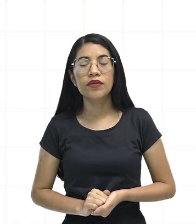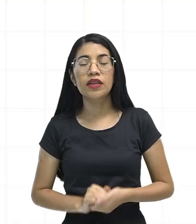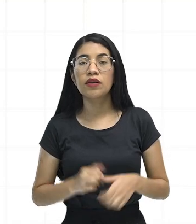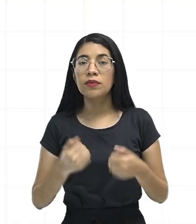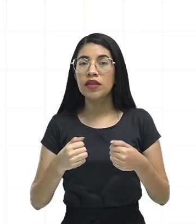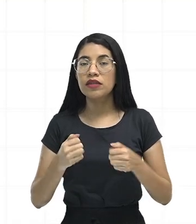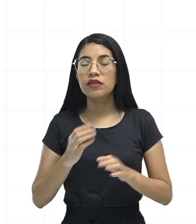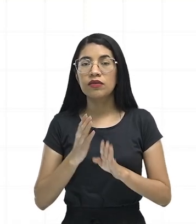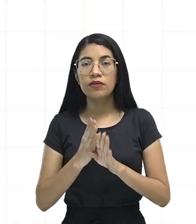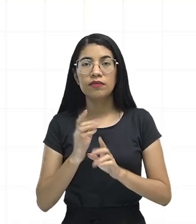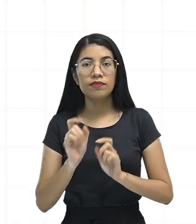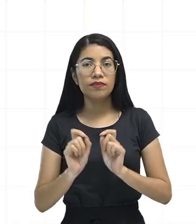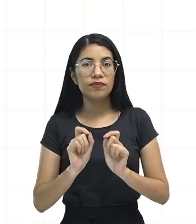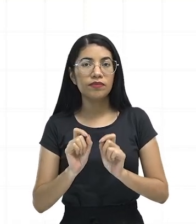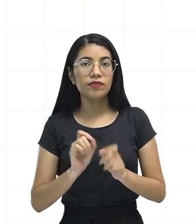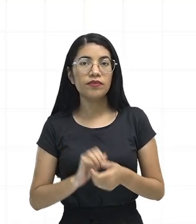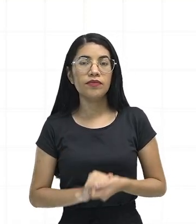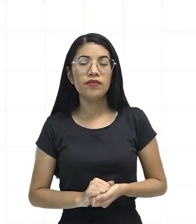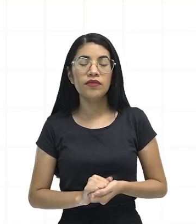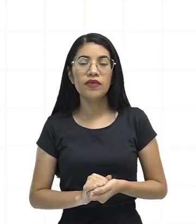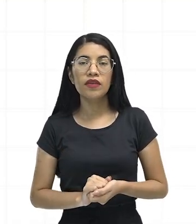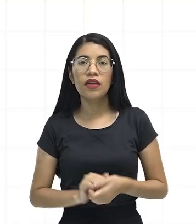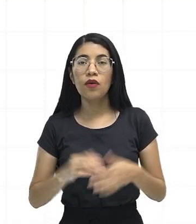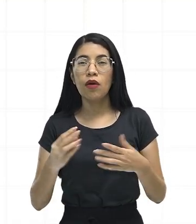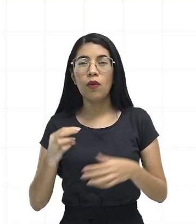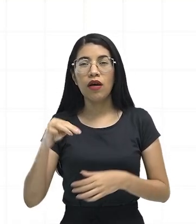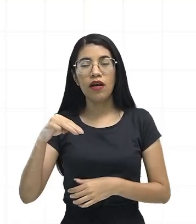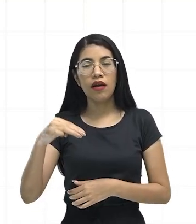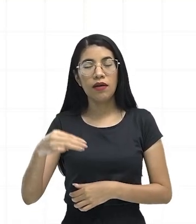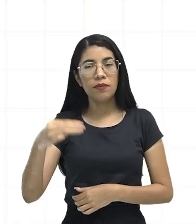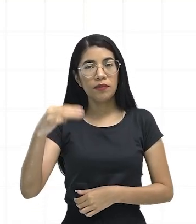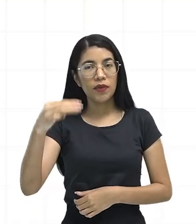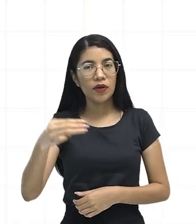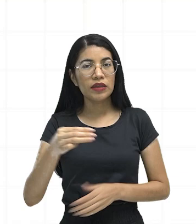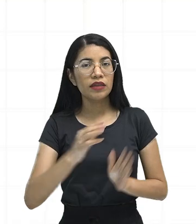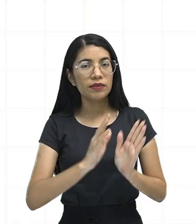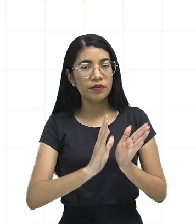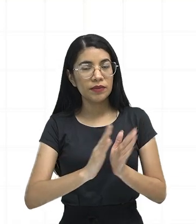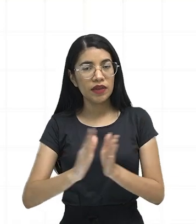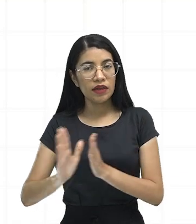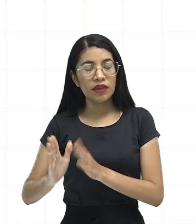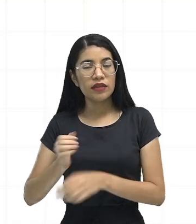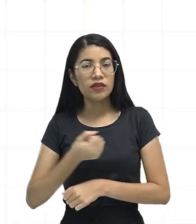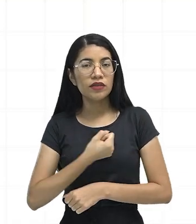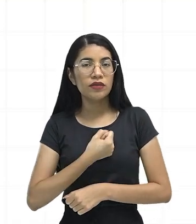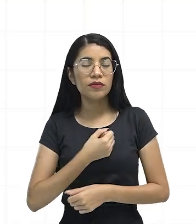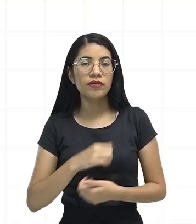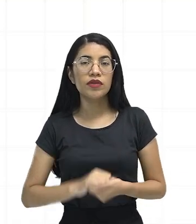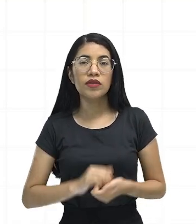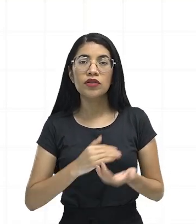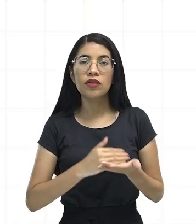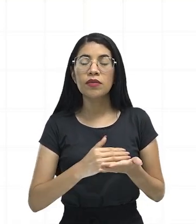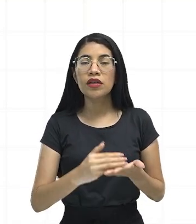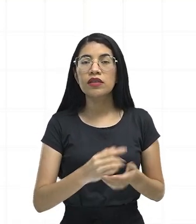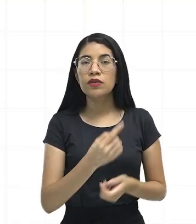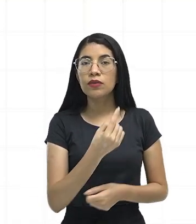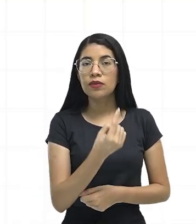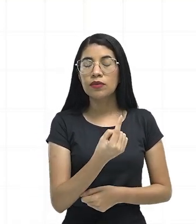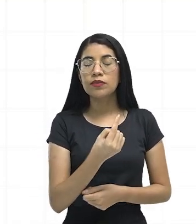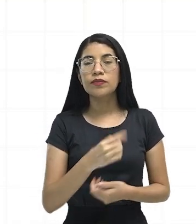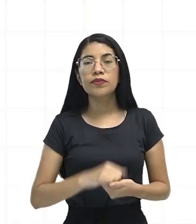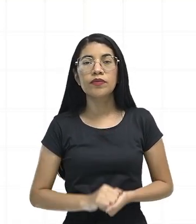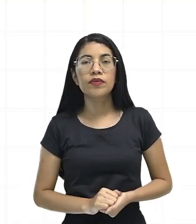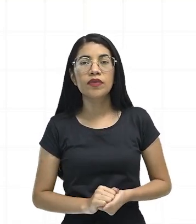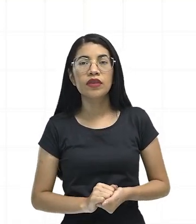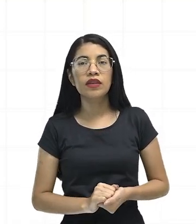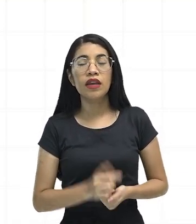tem que encontrar a moda dessa sequência numérica. Vamos começar então com o número 1. O número 1